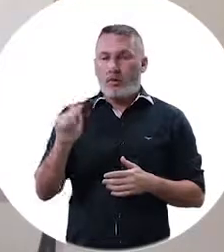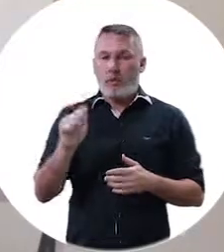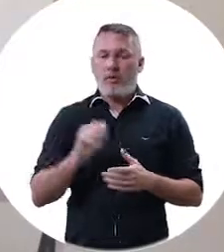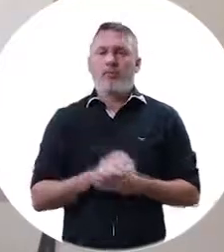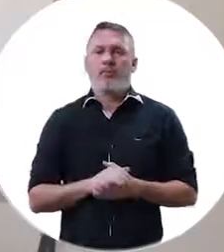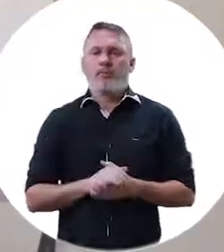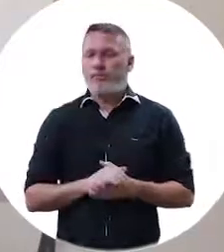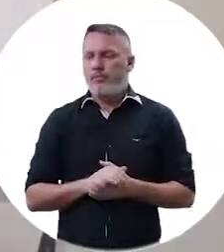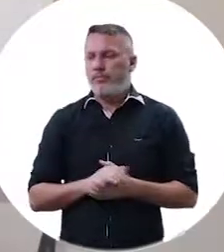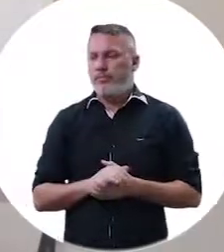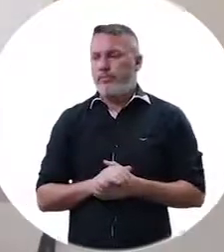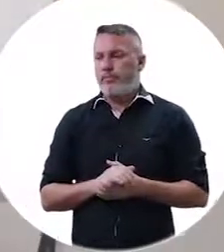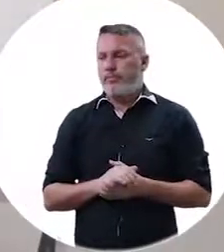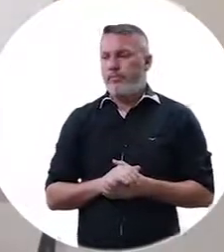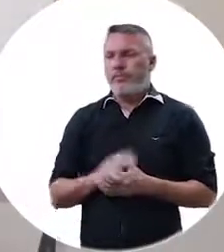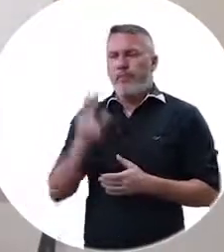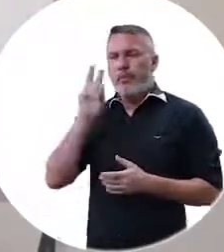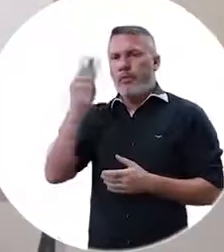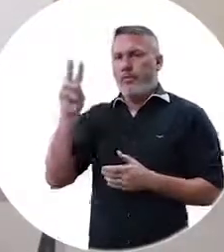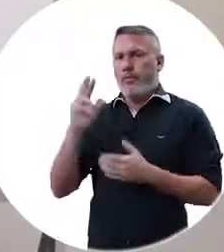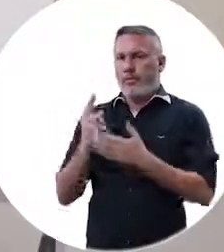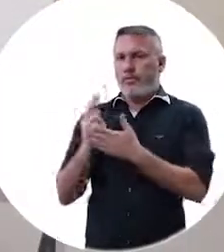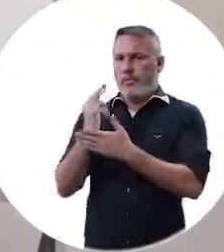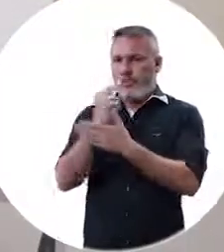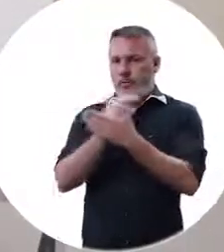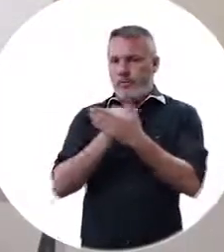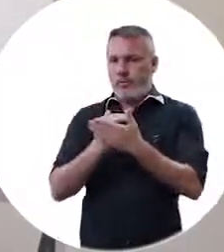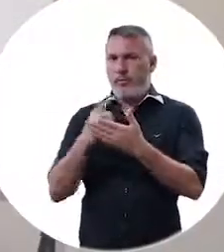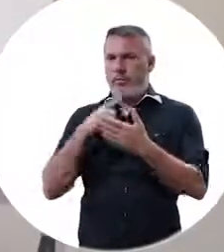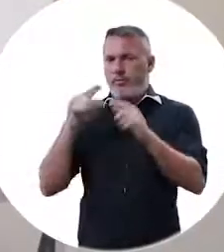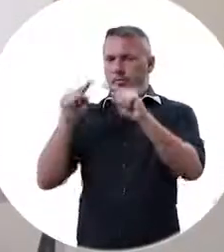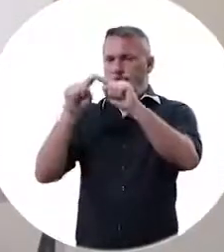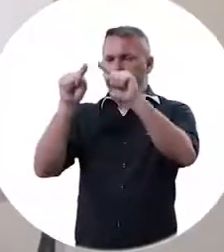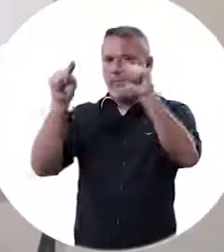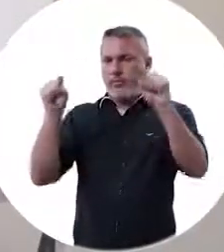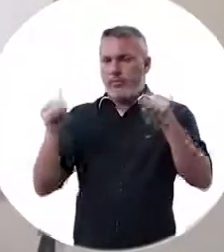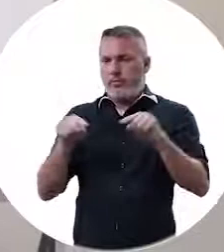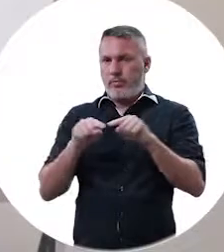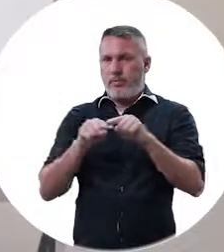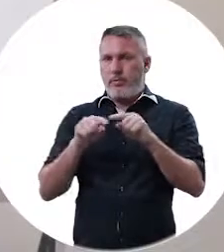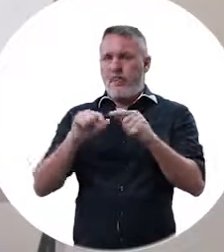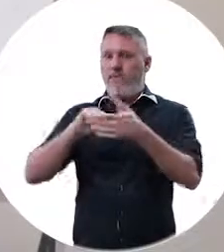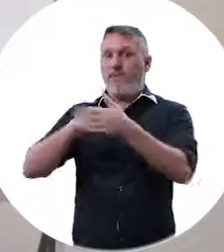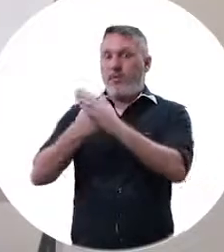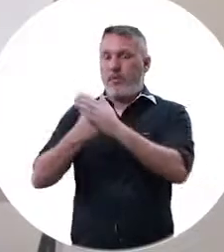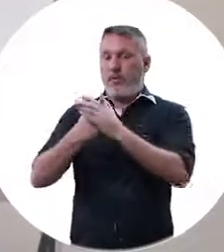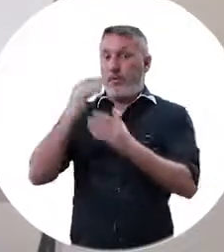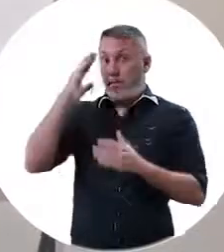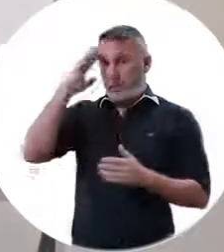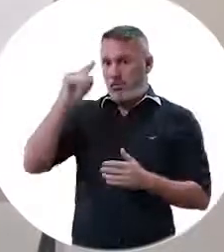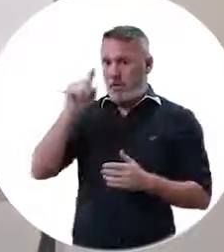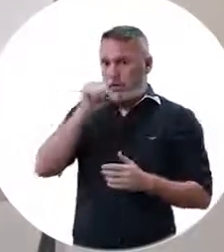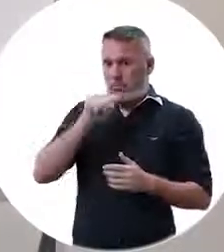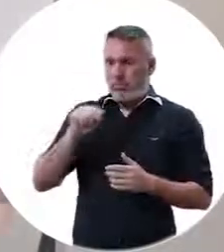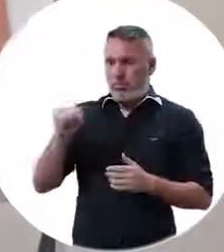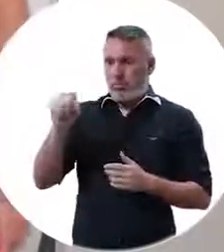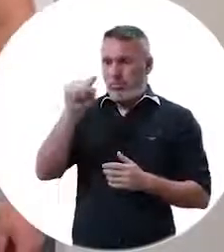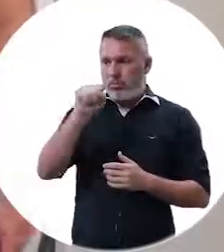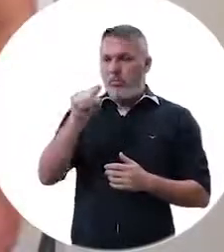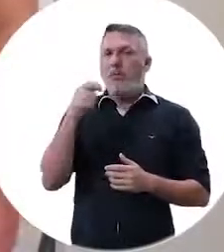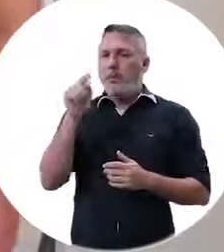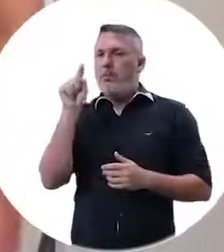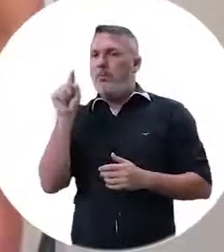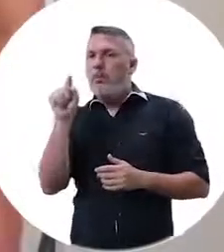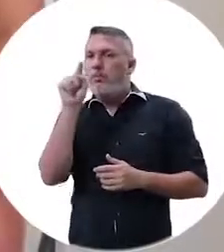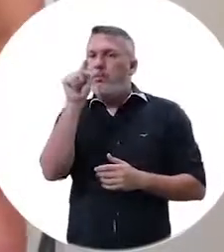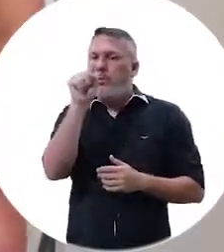uma cadeia principal fechada, certo? Essa é a minha cadeia principal e esses são os meus radicais.